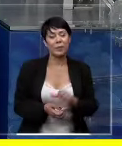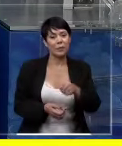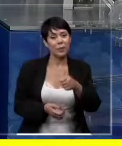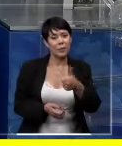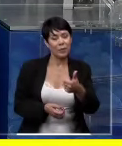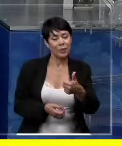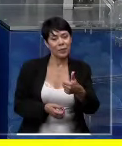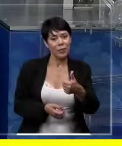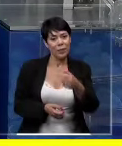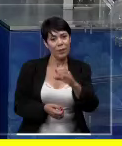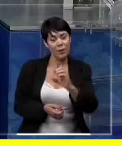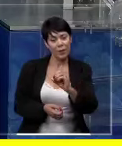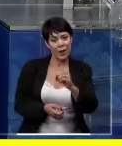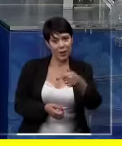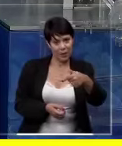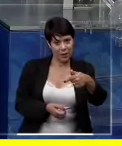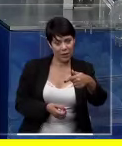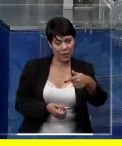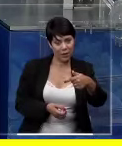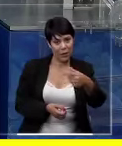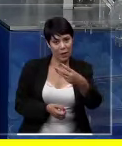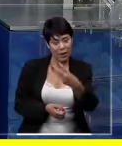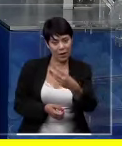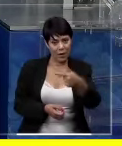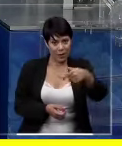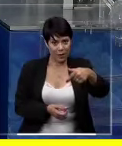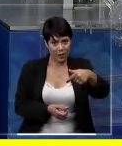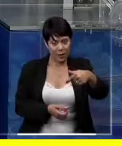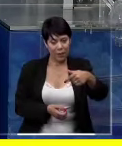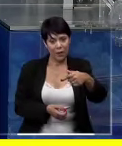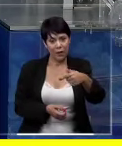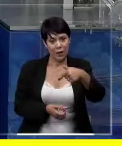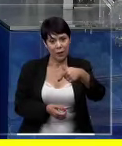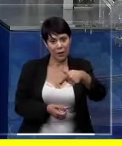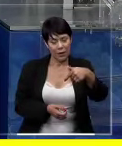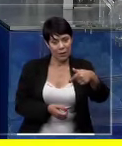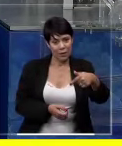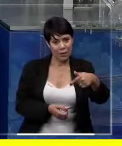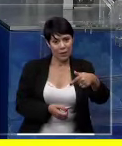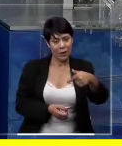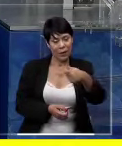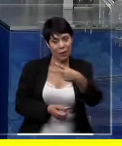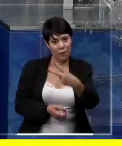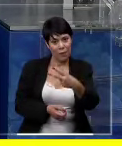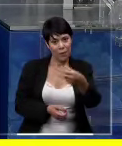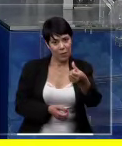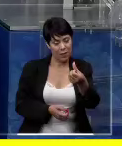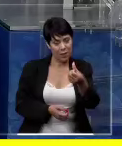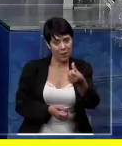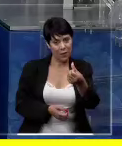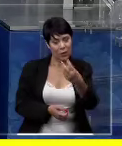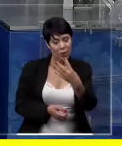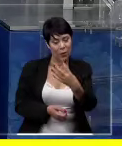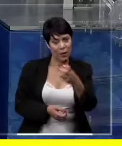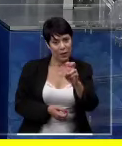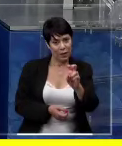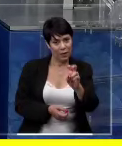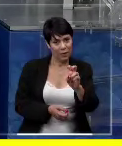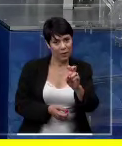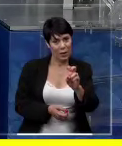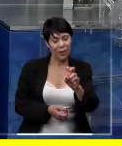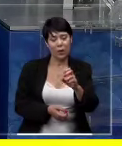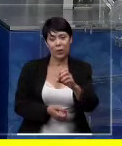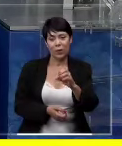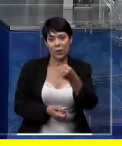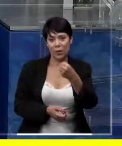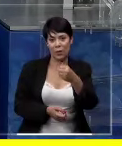11, 07, 37, 77, 26, 45